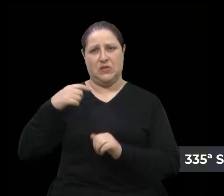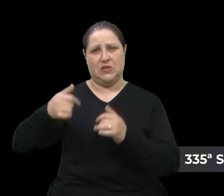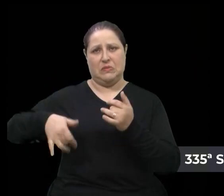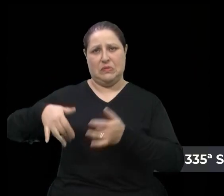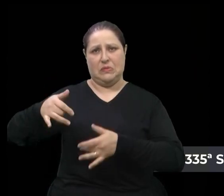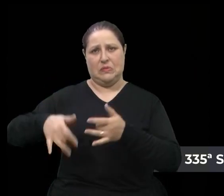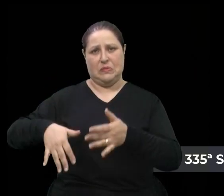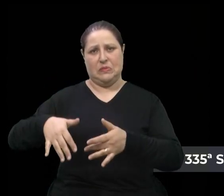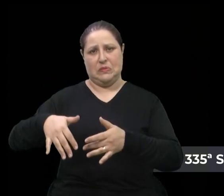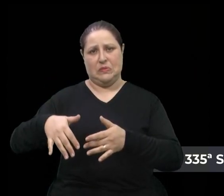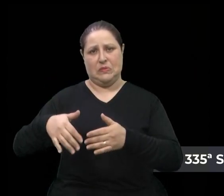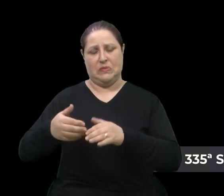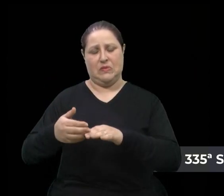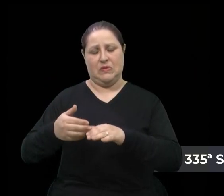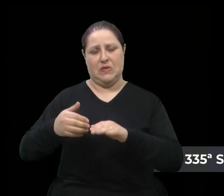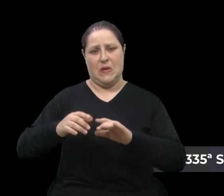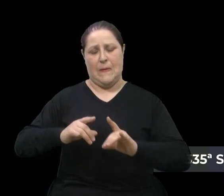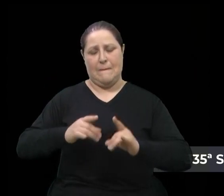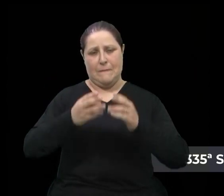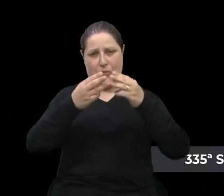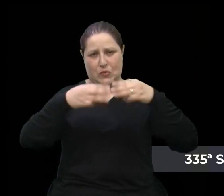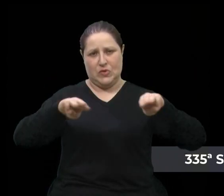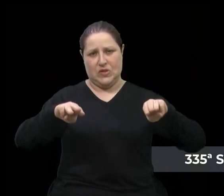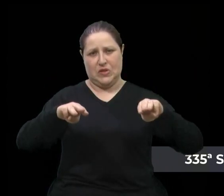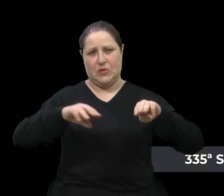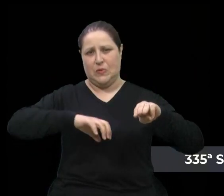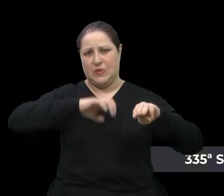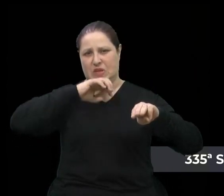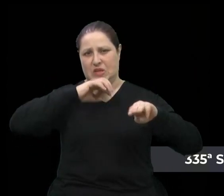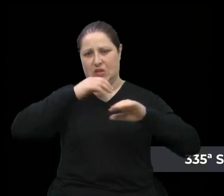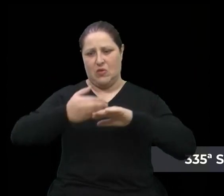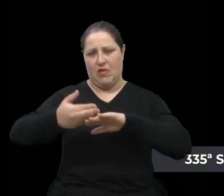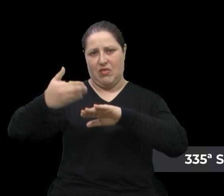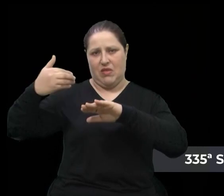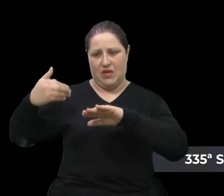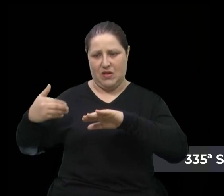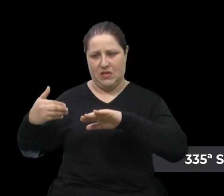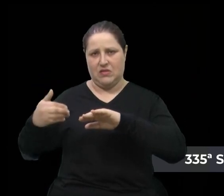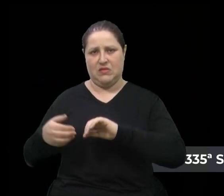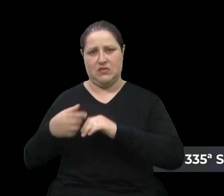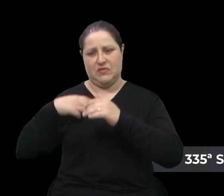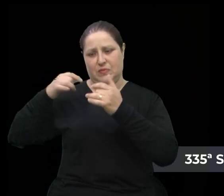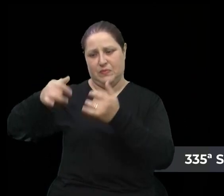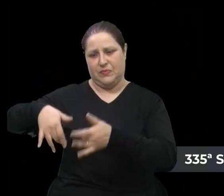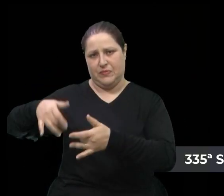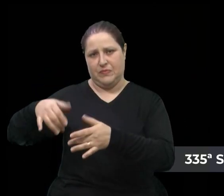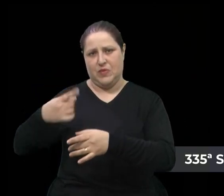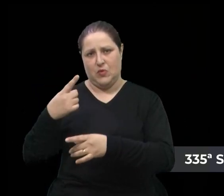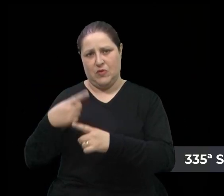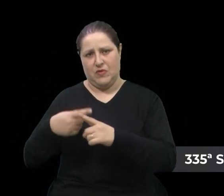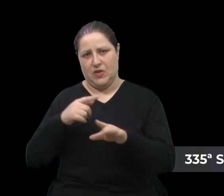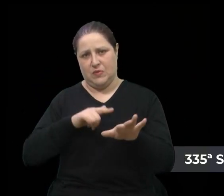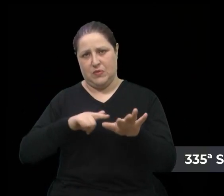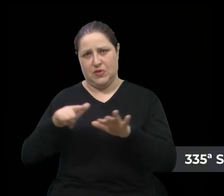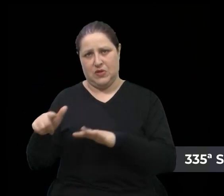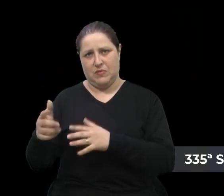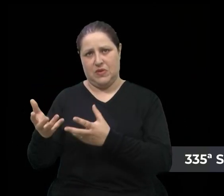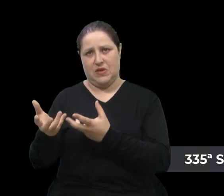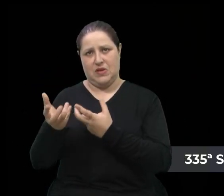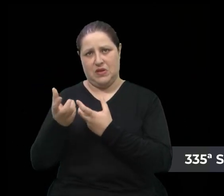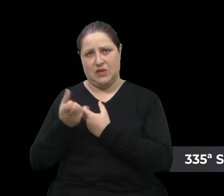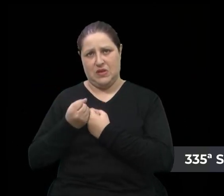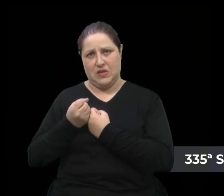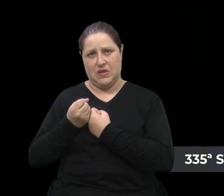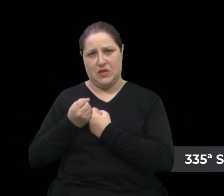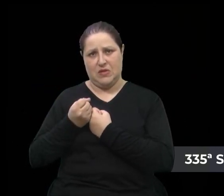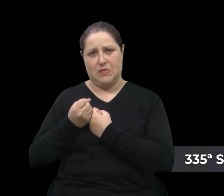museu, aquele pátio, né, onde uma vez por semana recebem